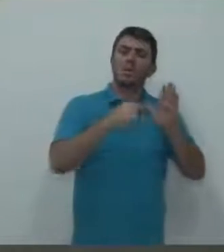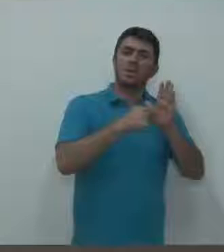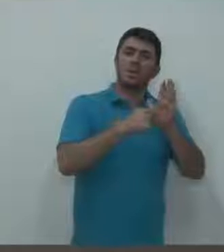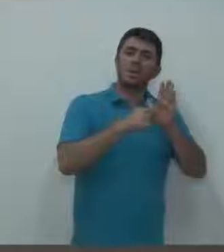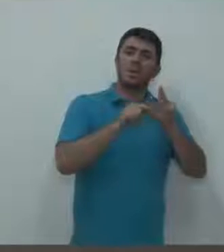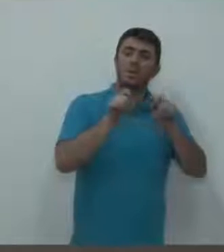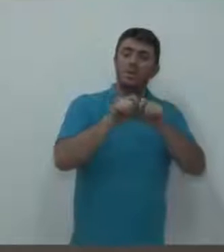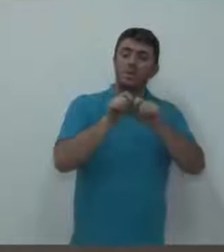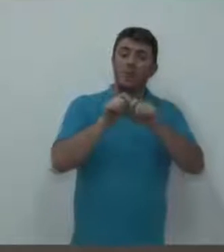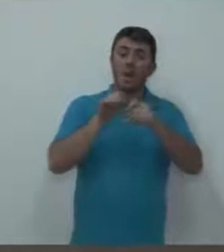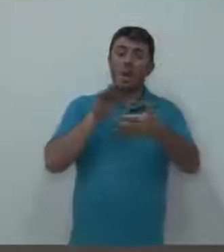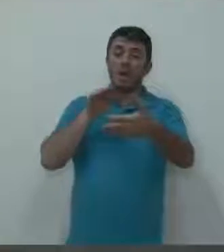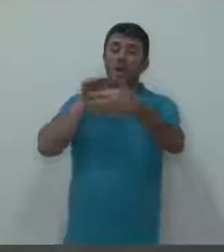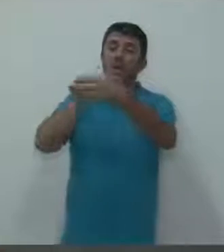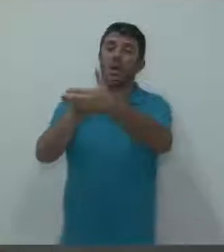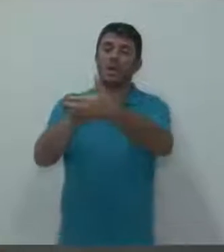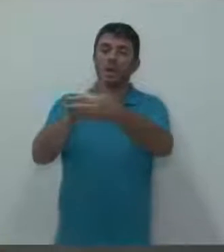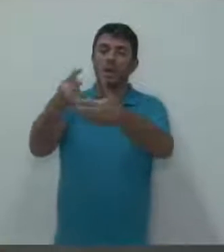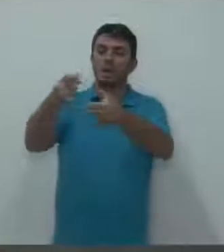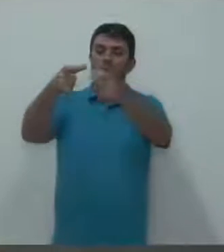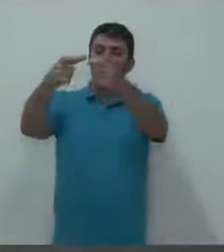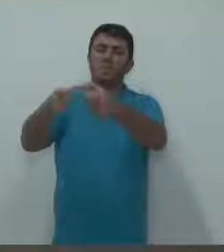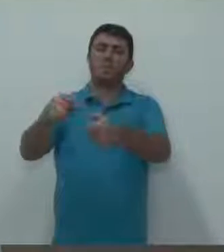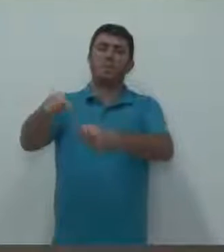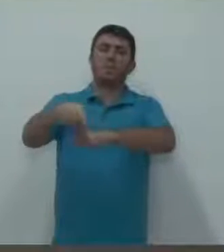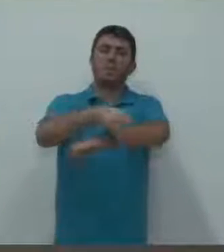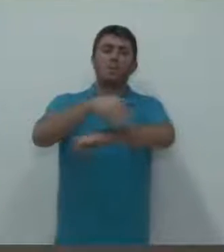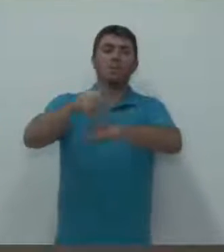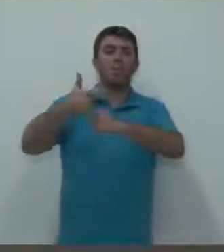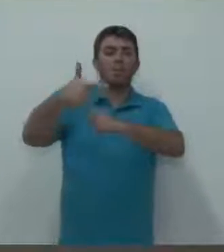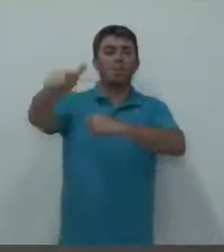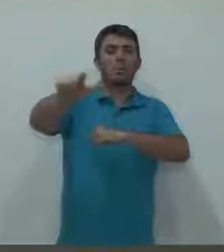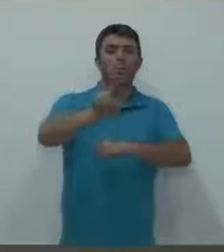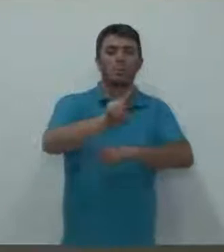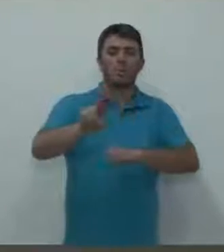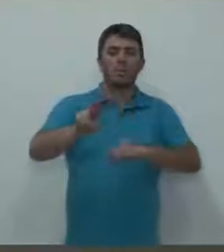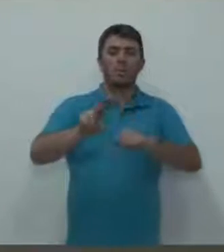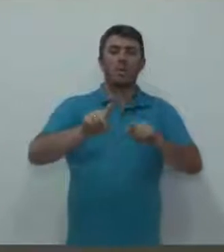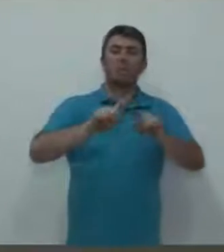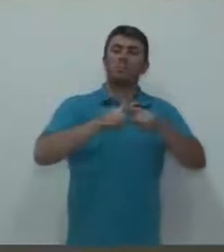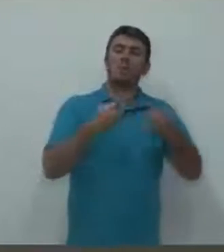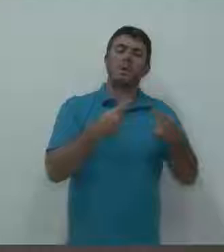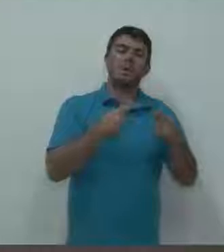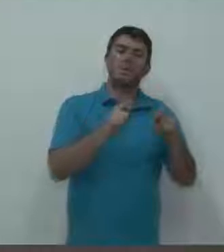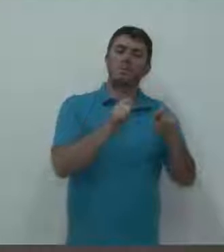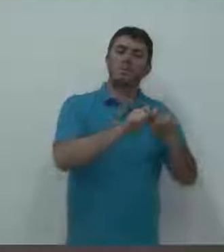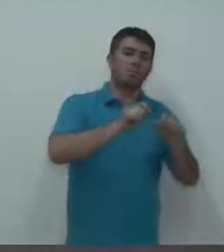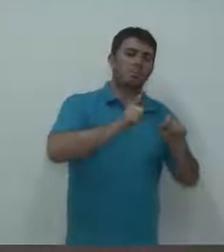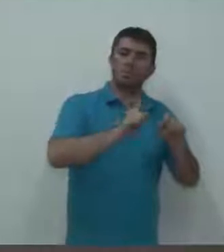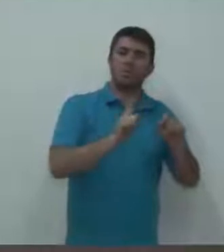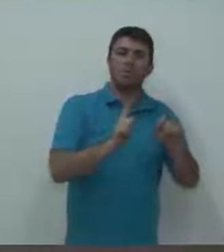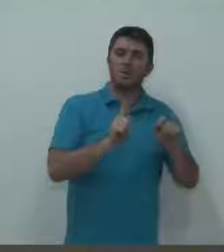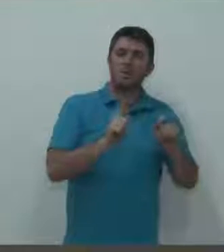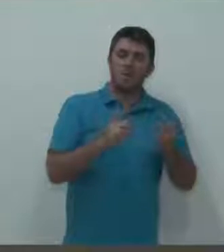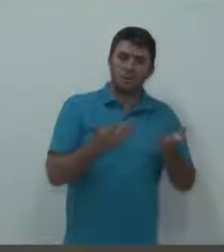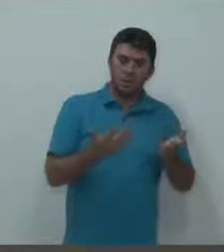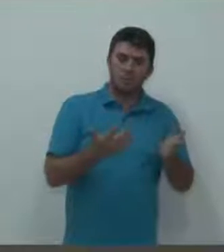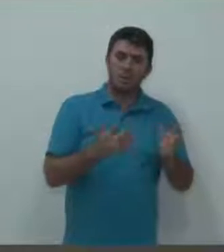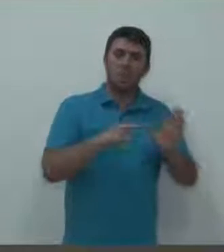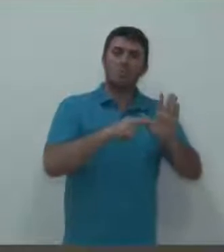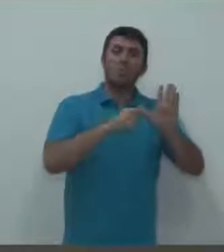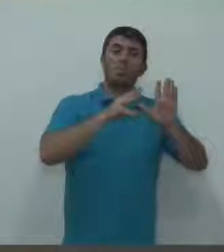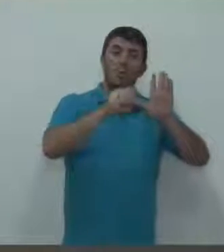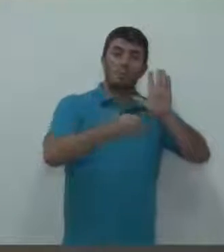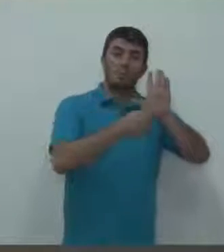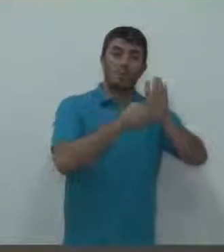esse ponto, e depois continuava com outro nome. Mas isso acabou não sendo feito. A emenda que nós estamos